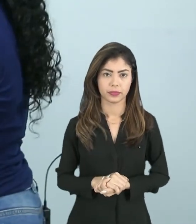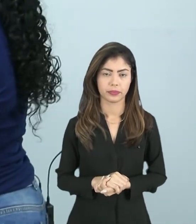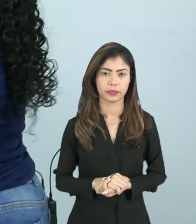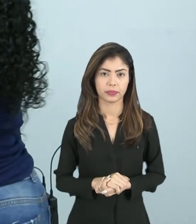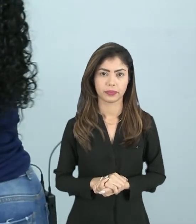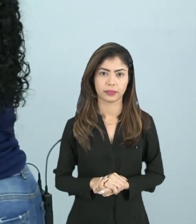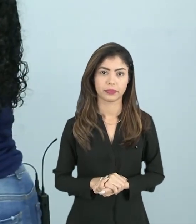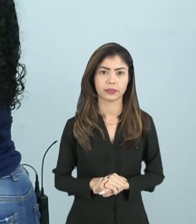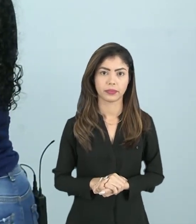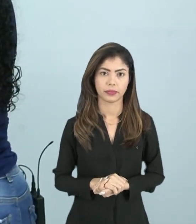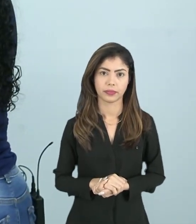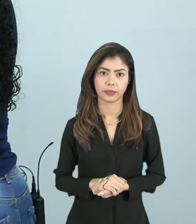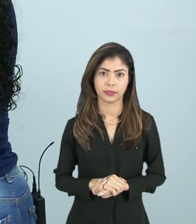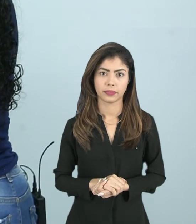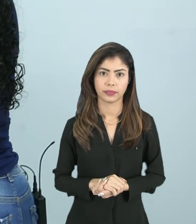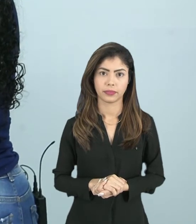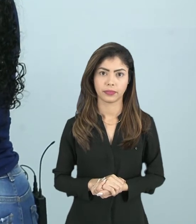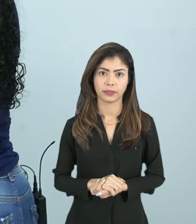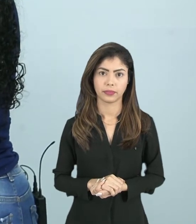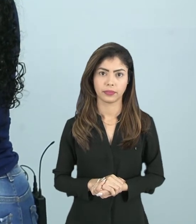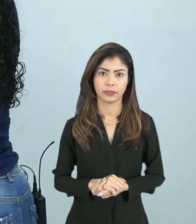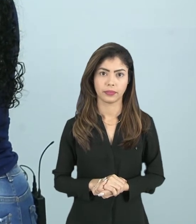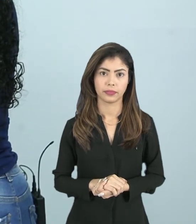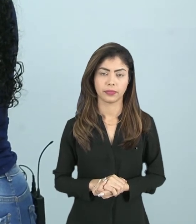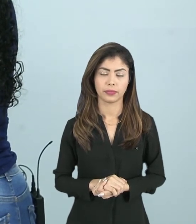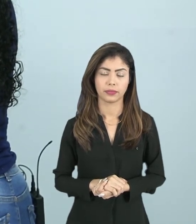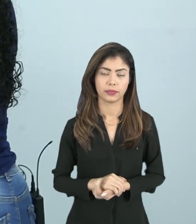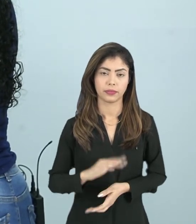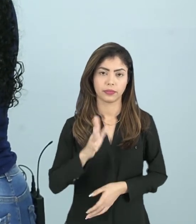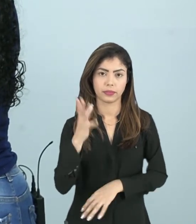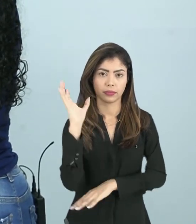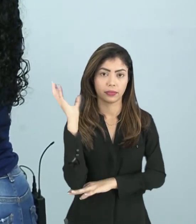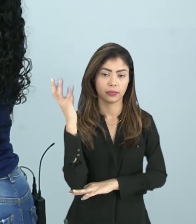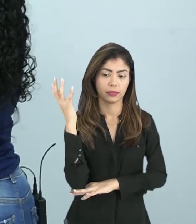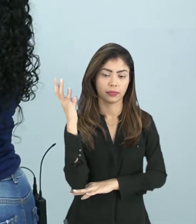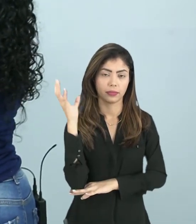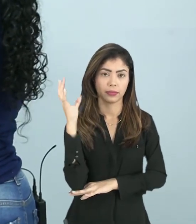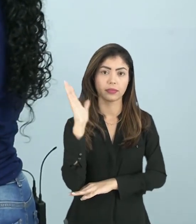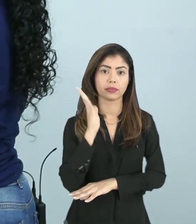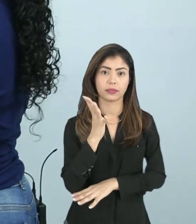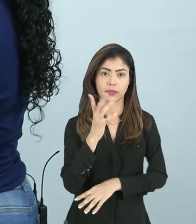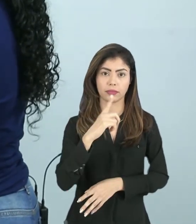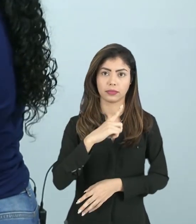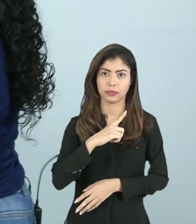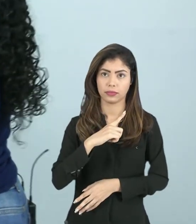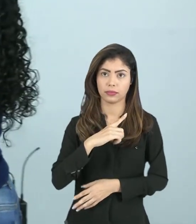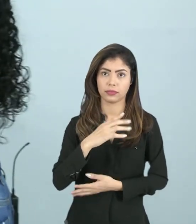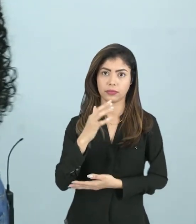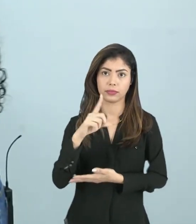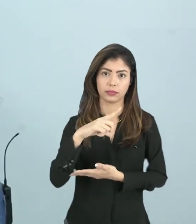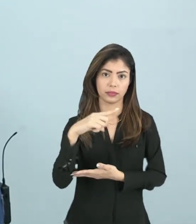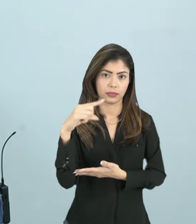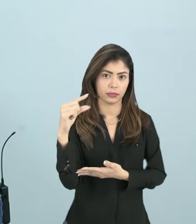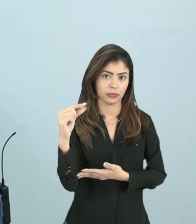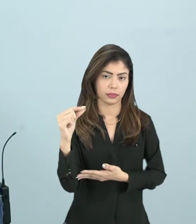Então, a gente já tem as folhas, certo?